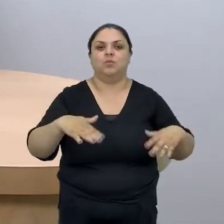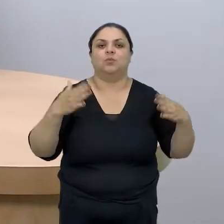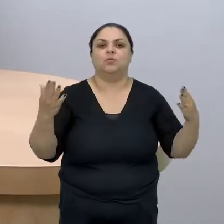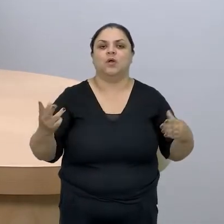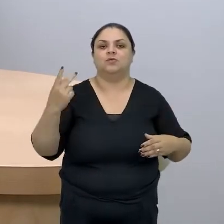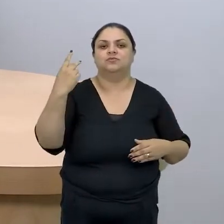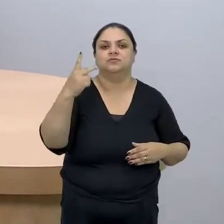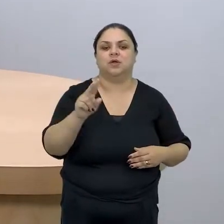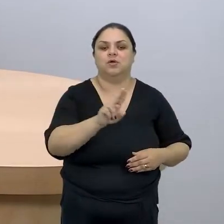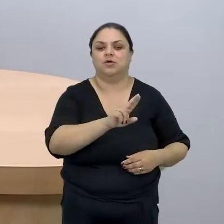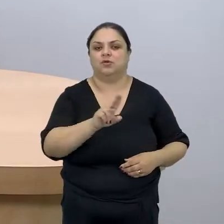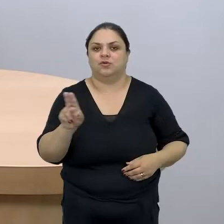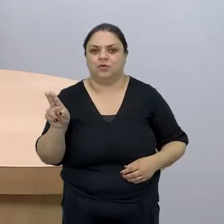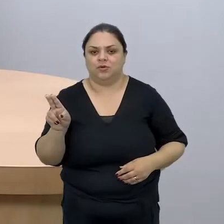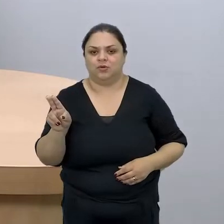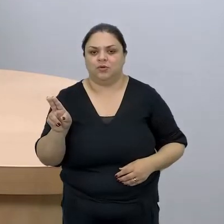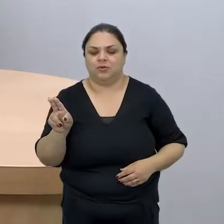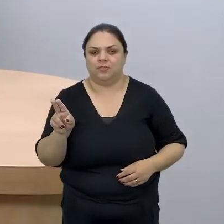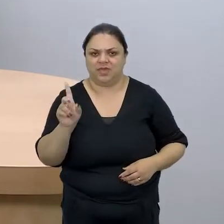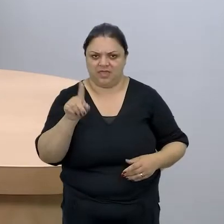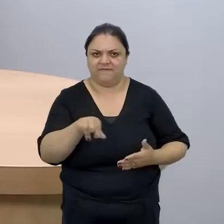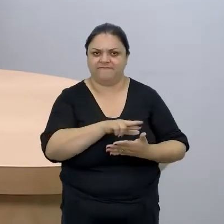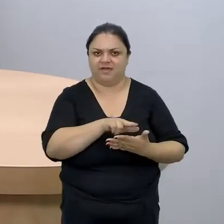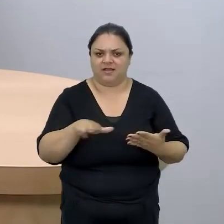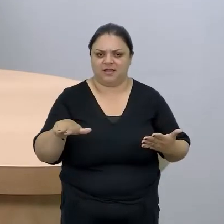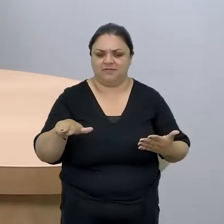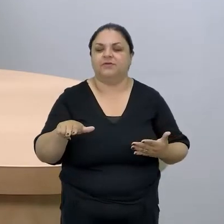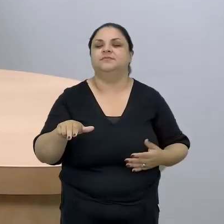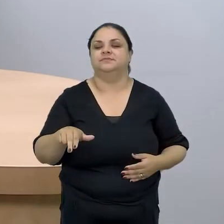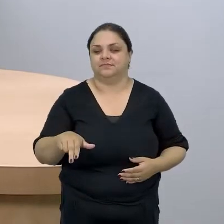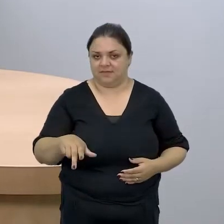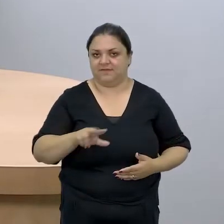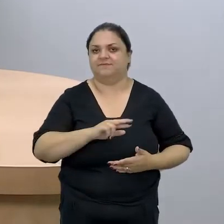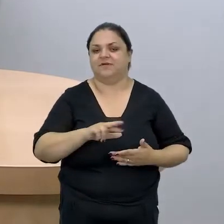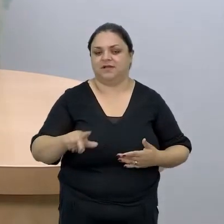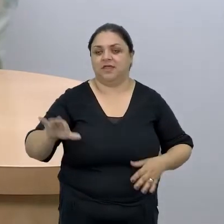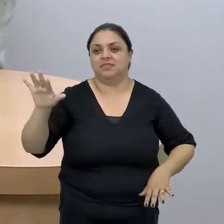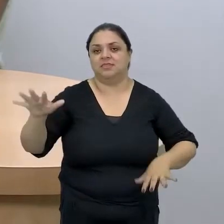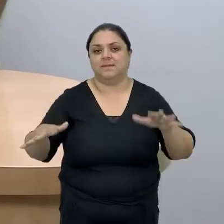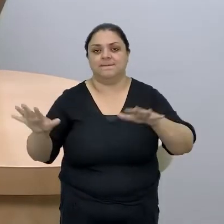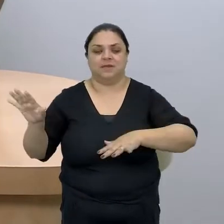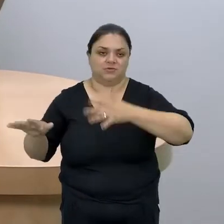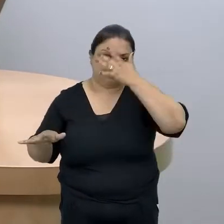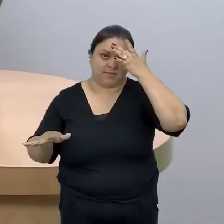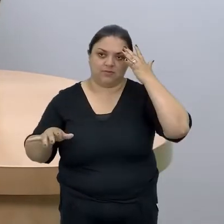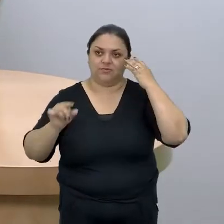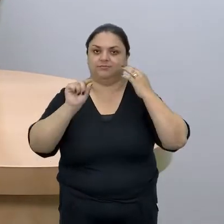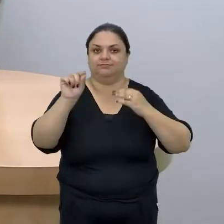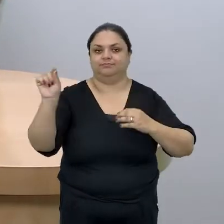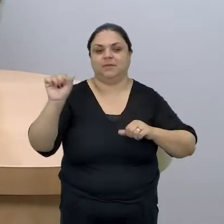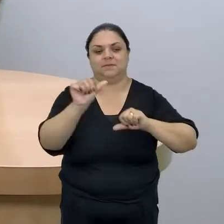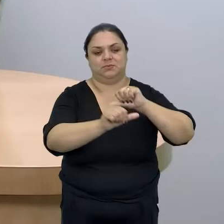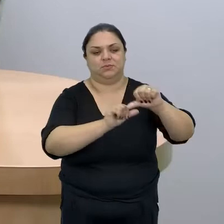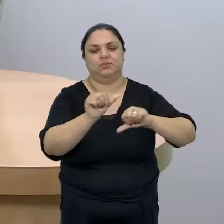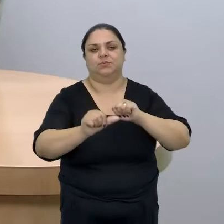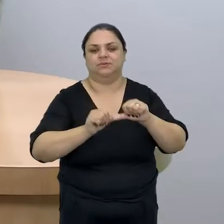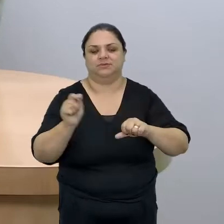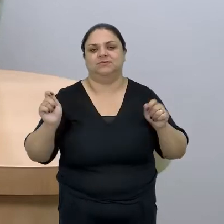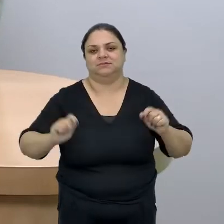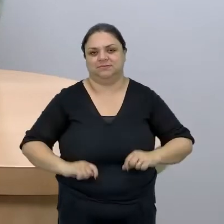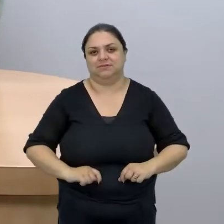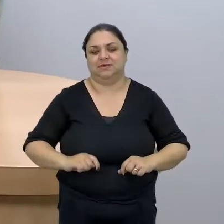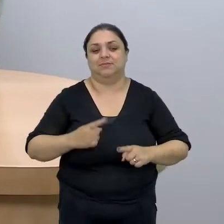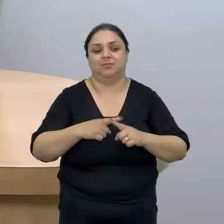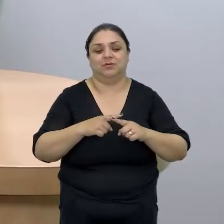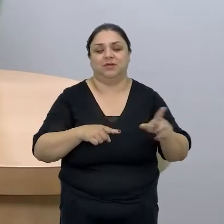variável, né? É a Apesar de variável. não ser um número, mas é uma coisa que vai mudar de pessoa pra pessoa, dependendo de quem tá mexendo. É uma variável porque você vai estar perguntando e a pessoa